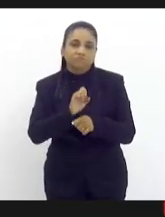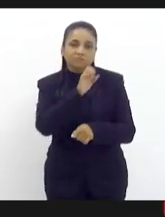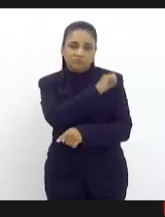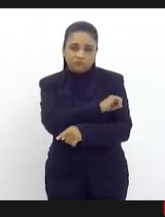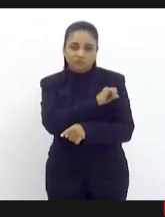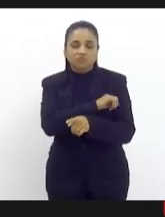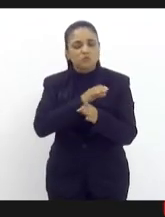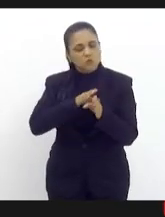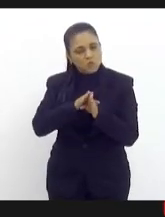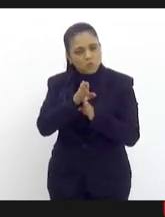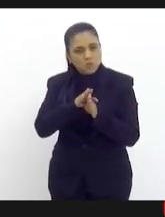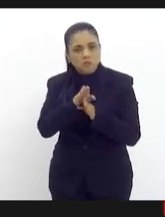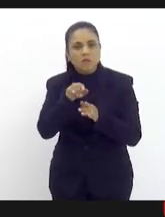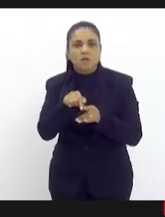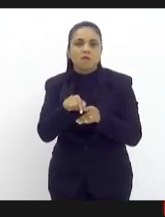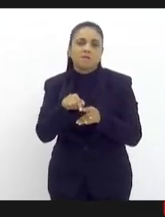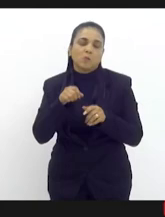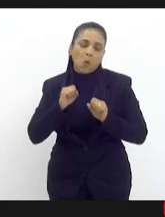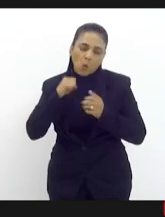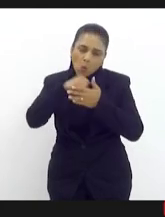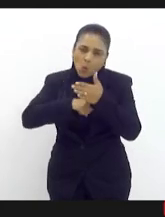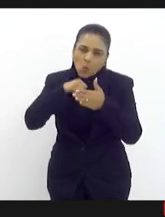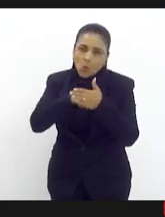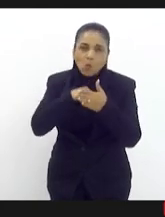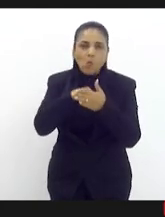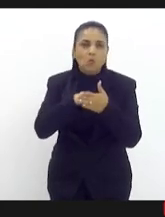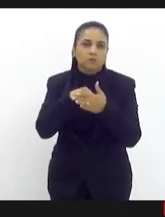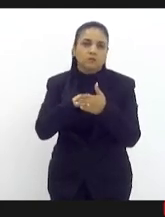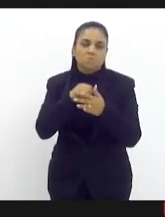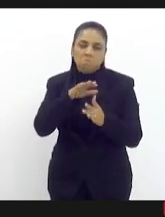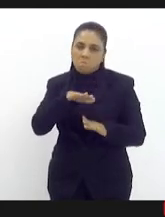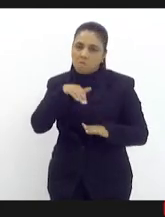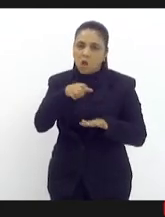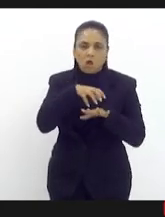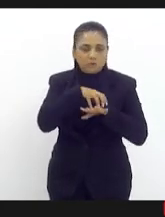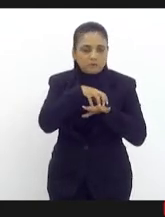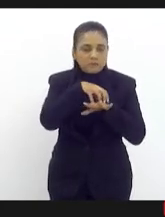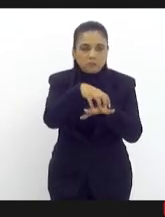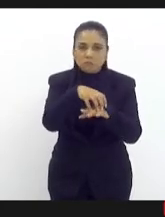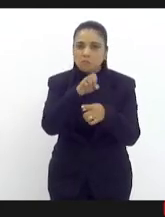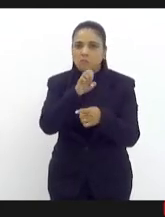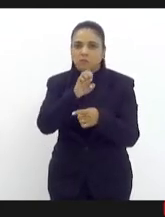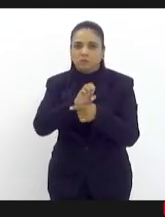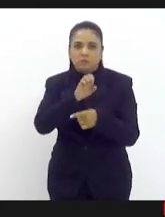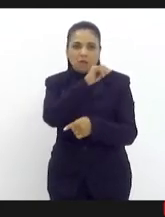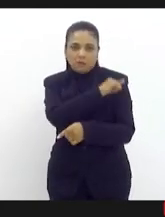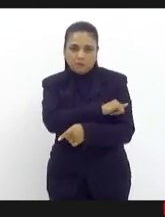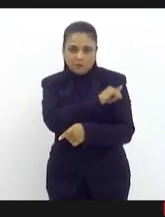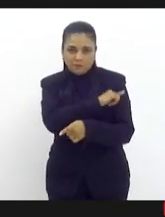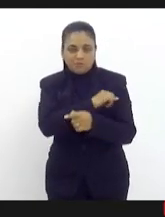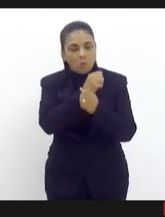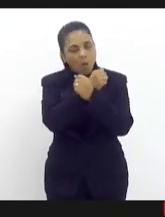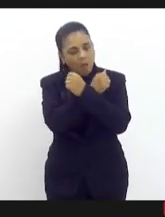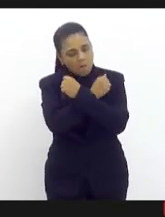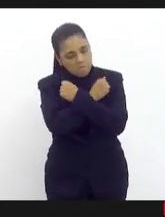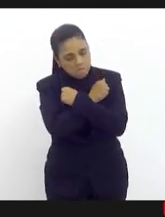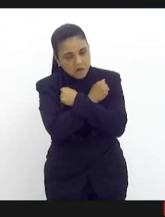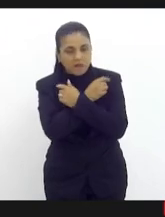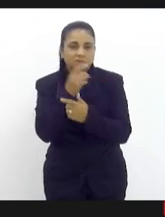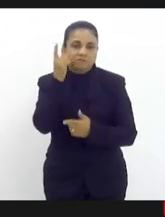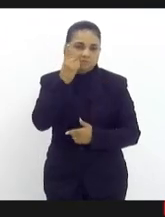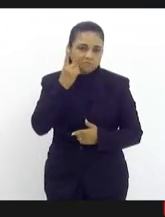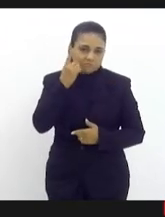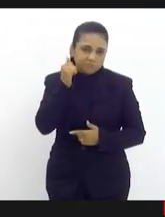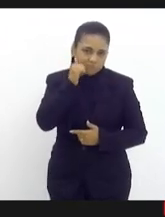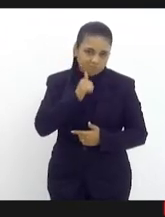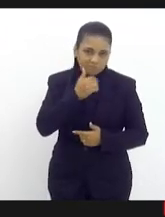certeza, um conselheiro que vai lutar pelo melhor transporte do Estado do Rio de Janeiro. Muito obrigado e um abraço a todos os deputados e